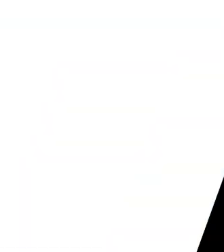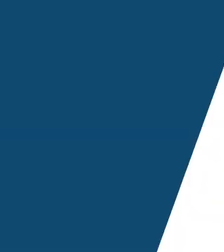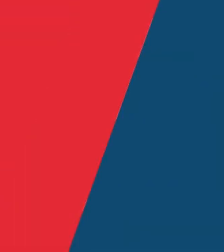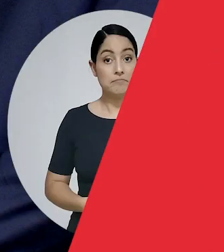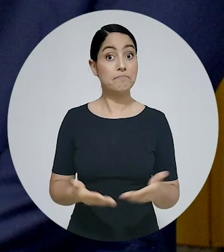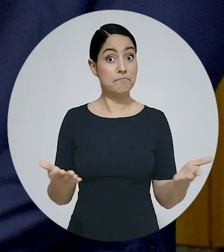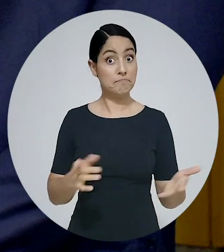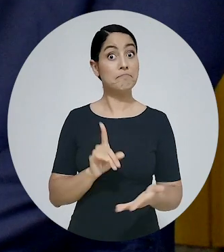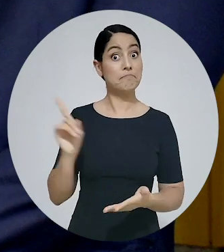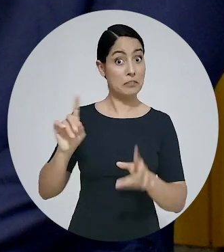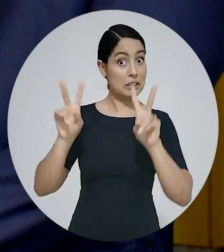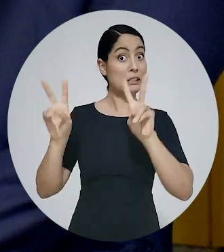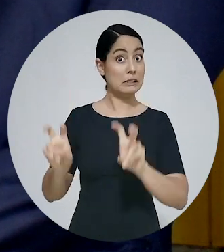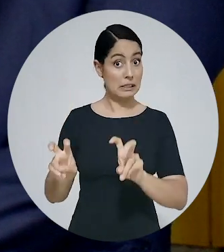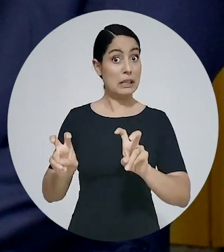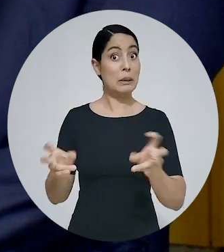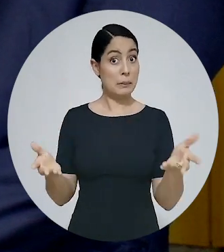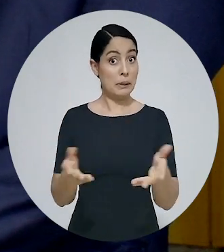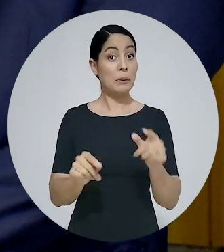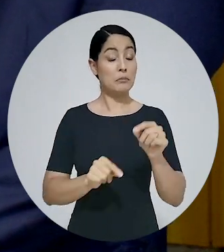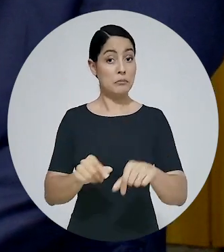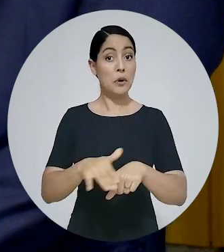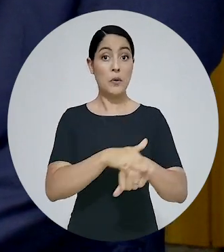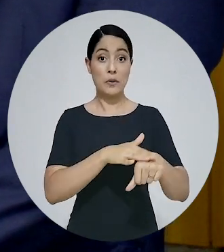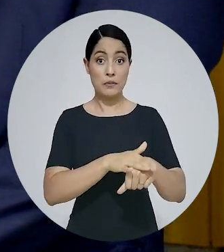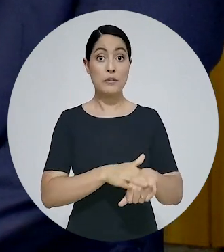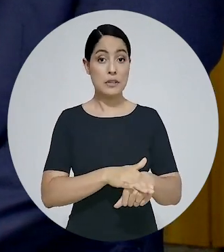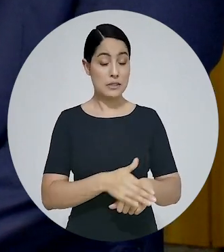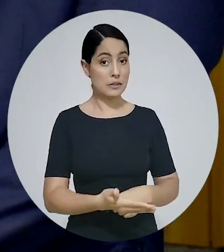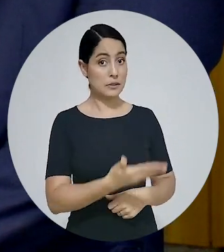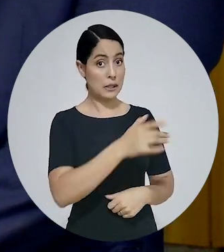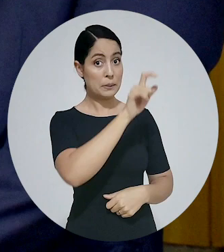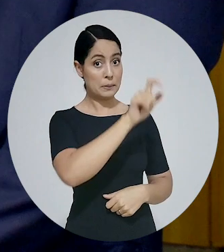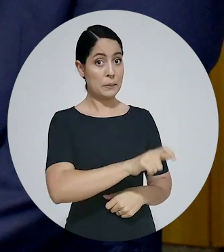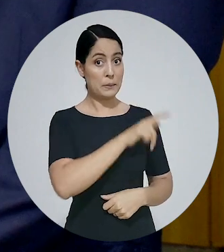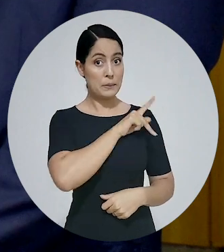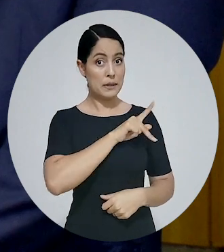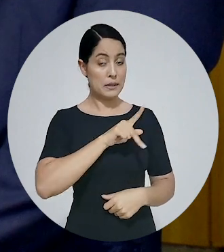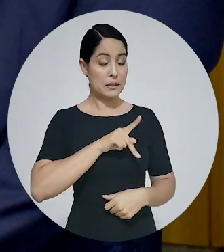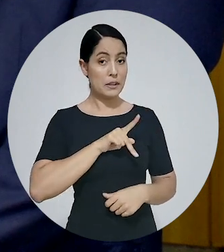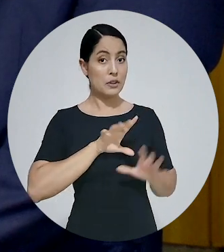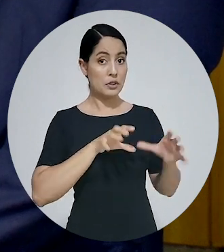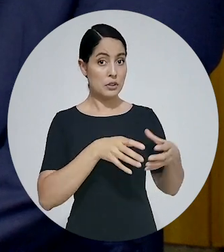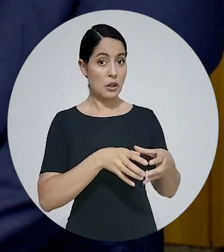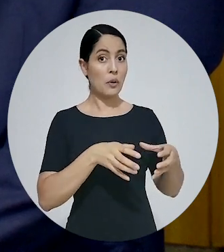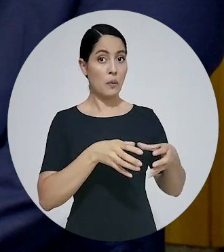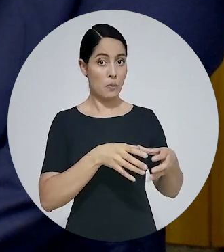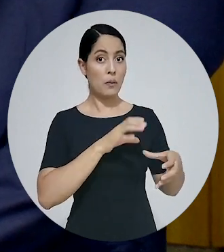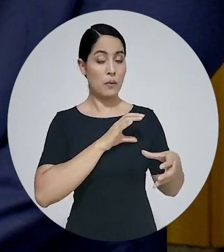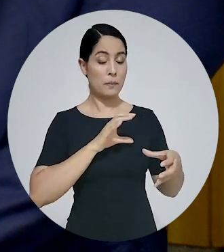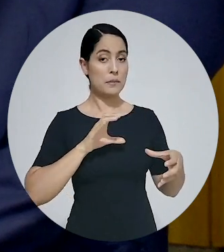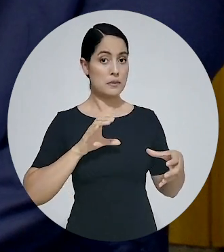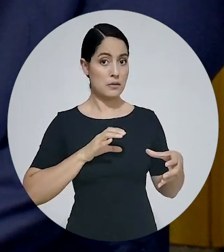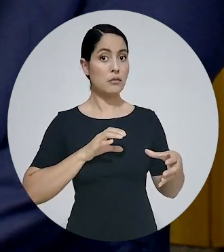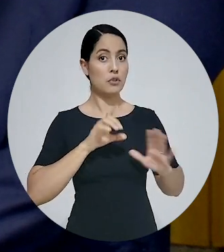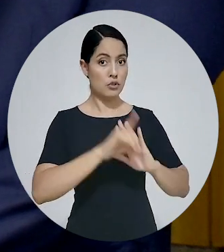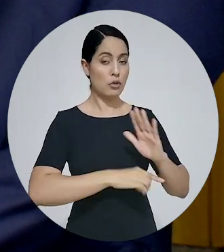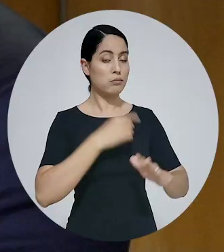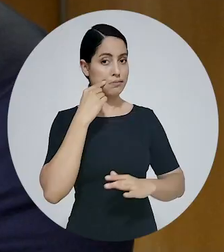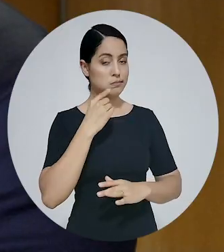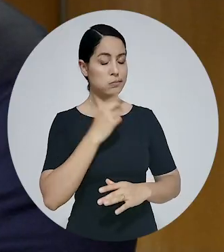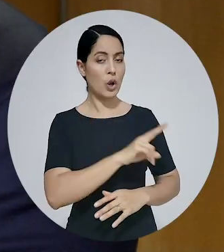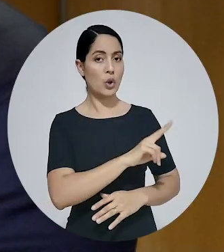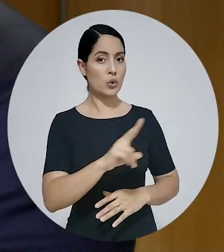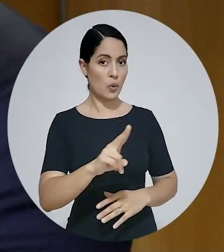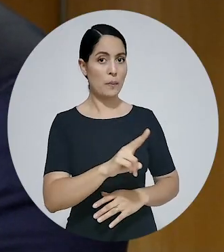audiência- Para falar sobre o assunto, nós conversamos agora com o presidente da Comissão de Prerrogativas, Alexandre